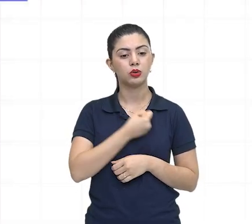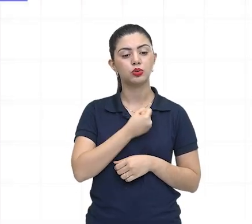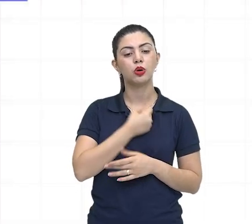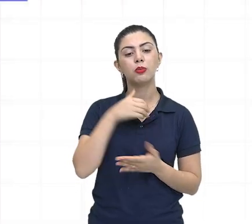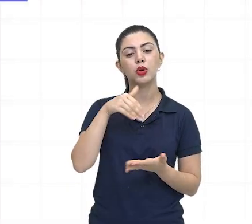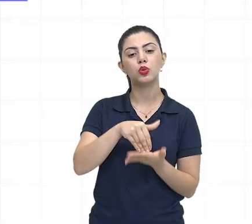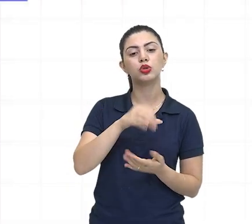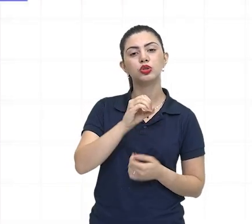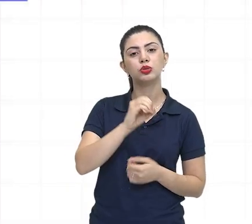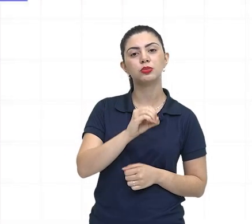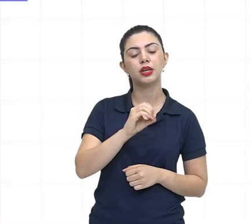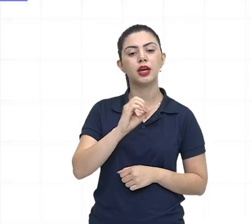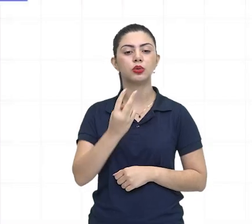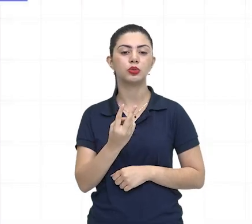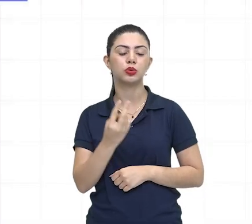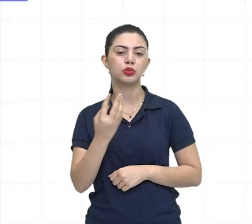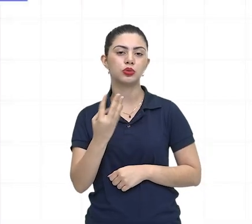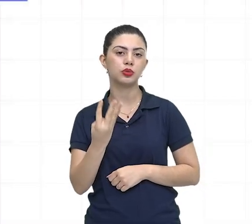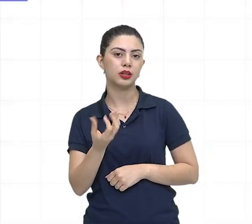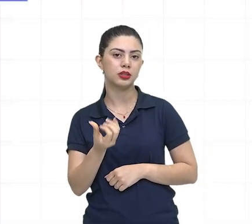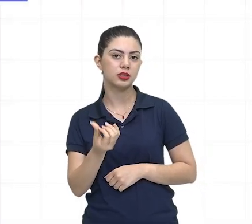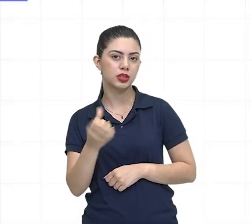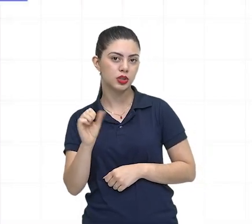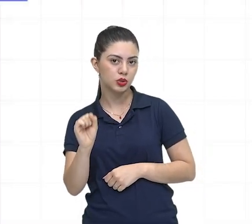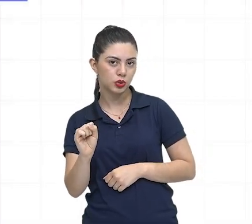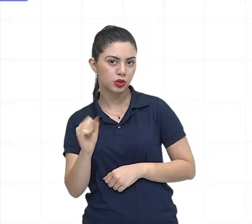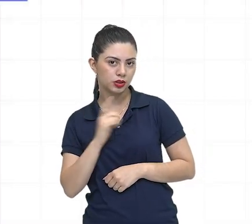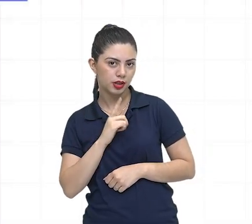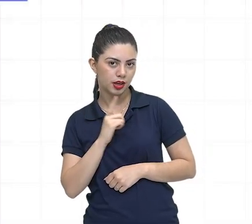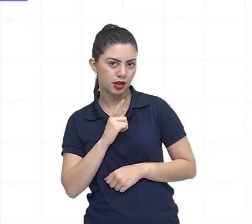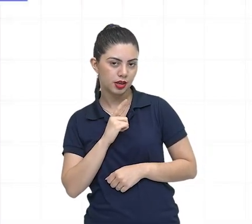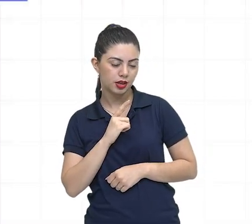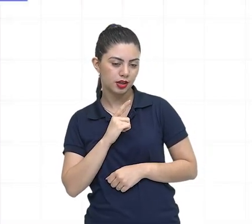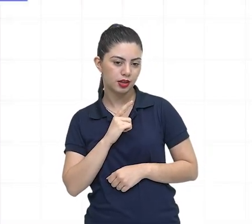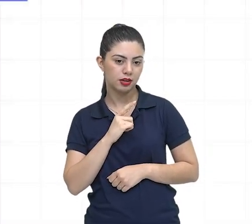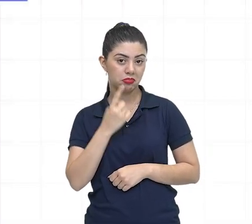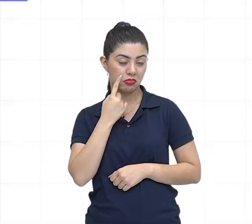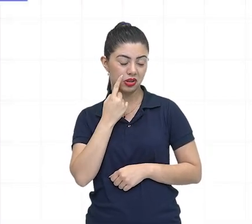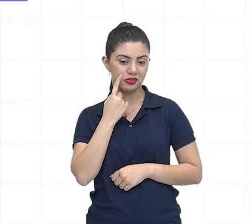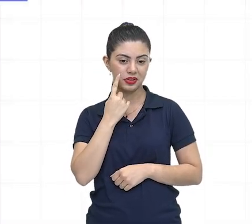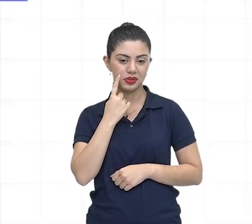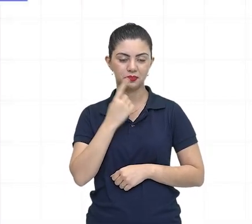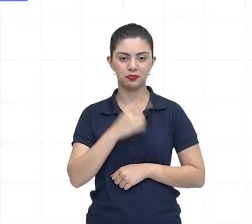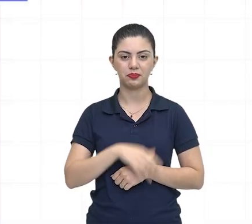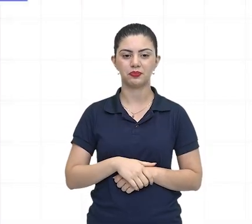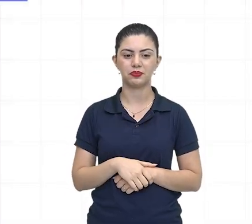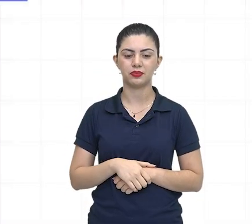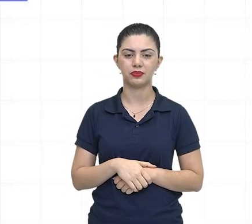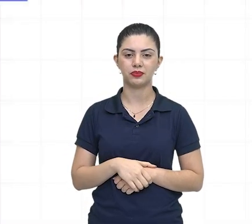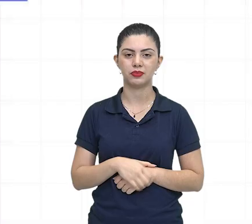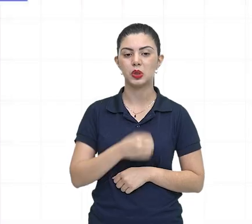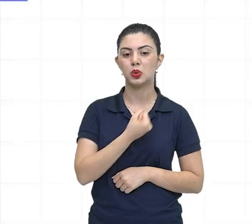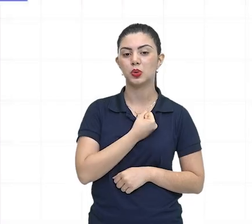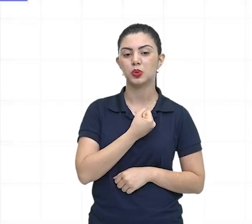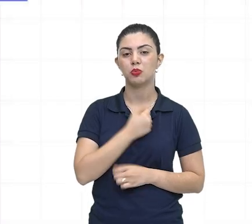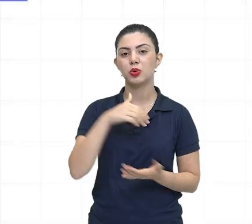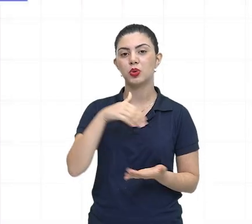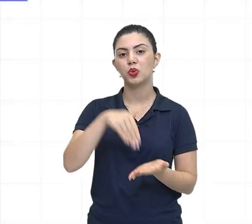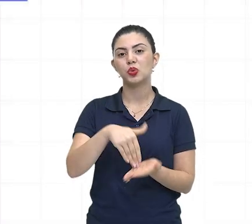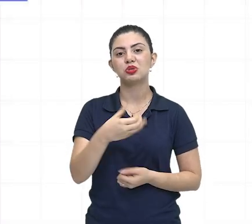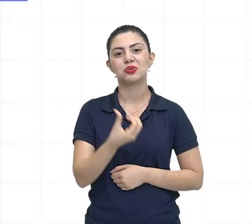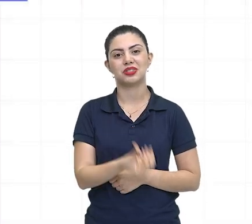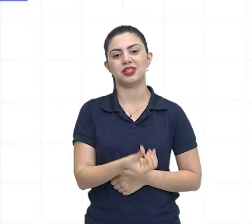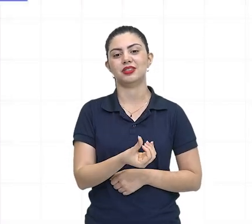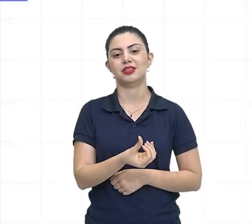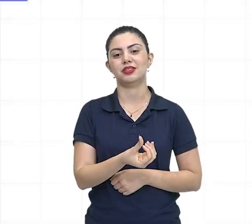termina em 0, 2, 4, 6 ou 8. Opa, vamos olhar aqui, O número termina em